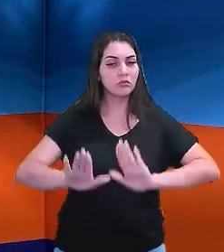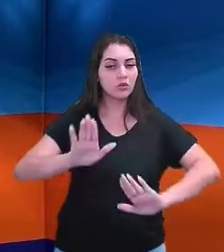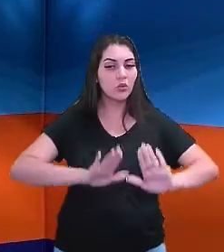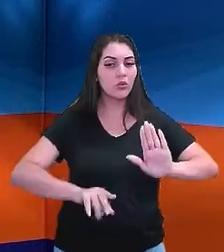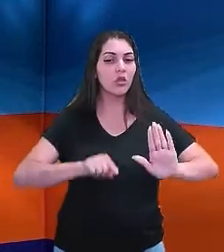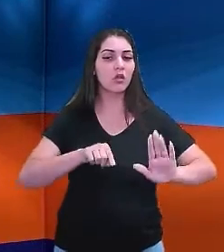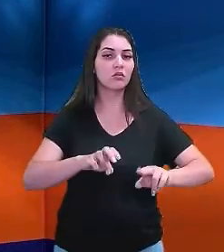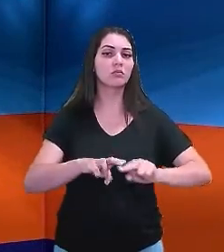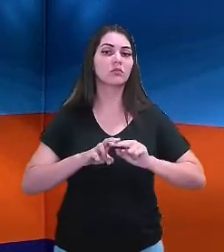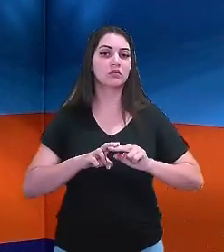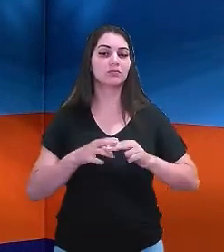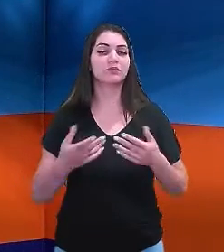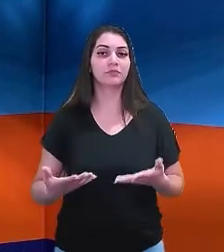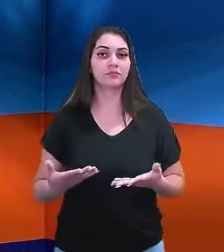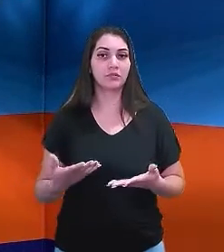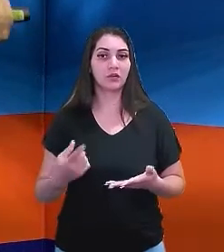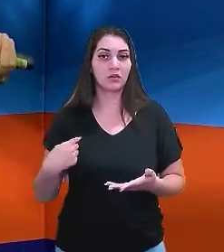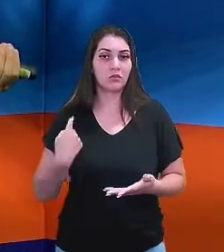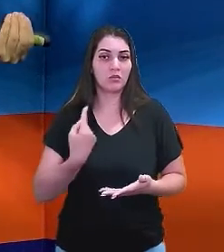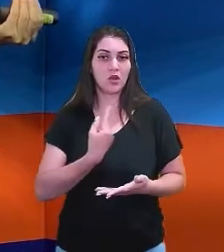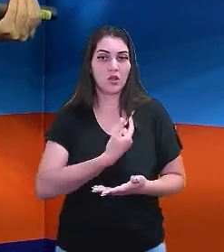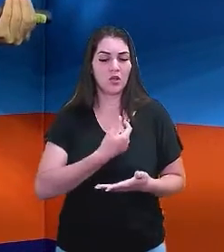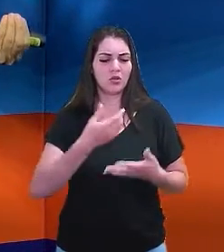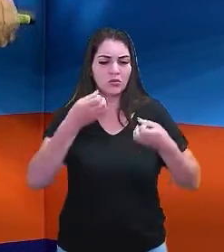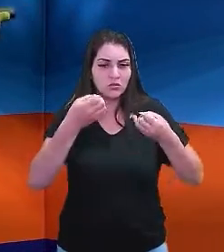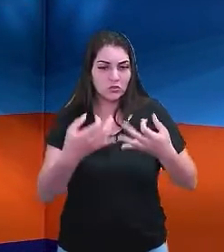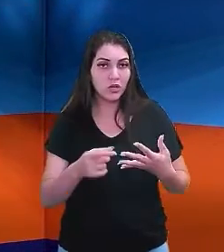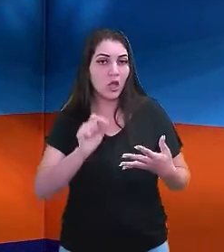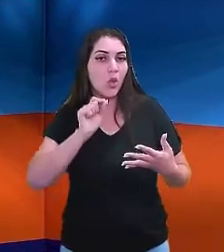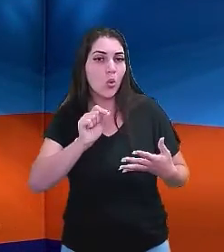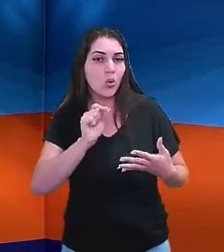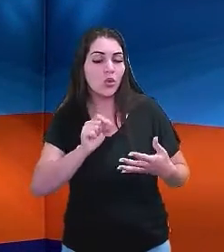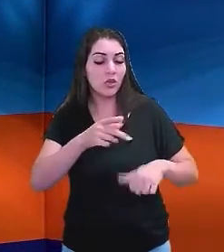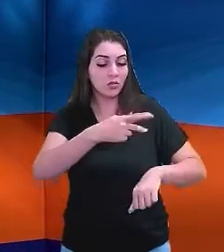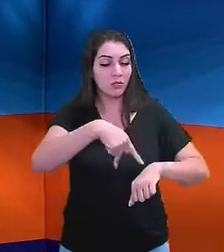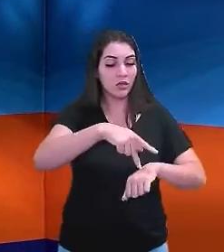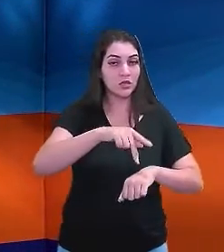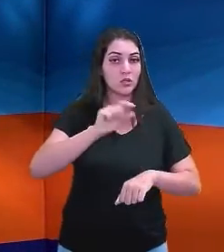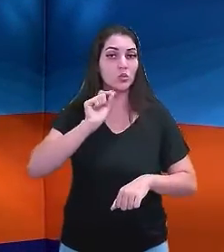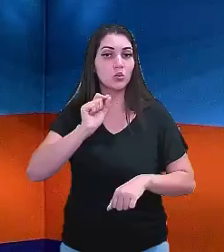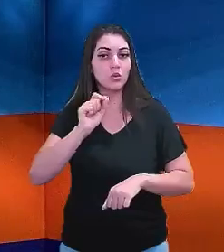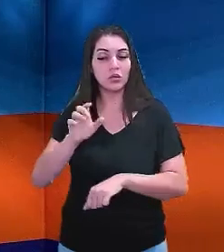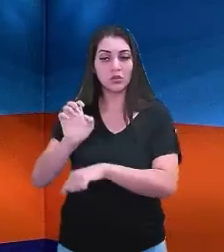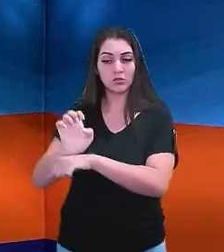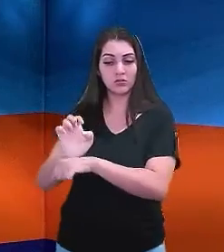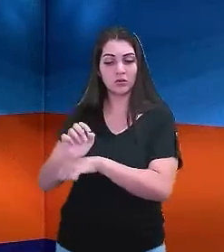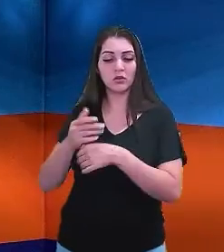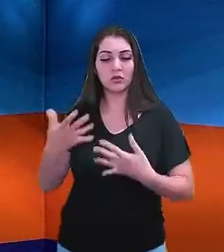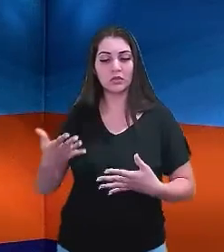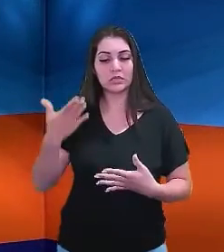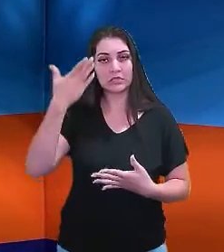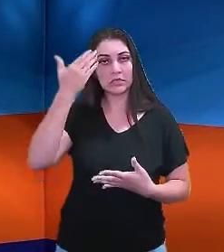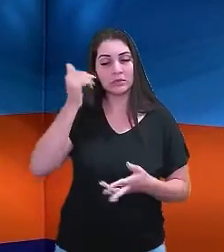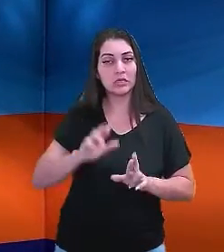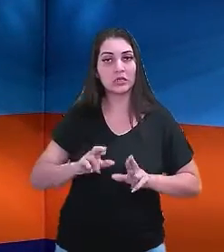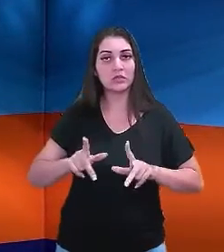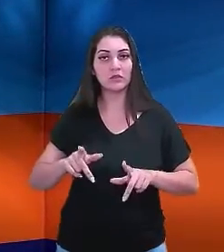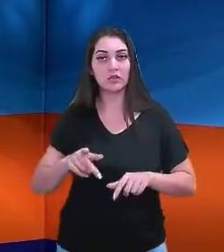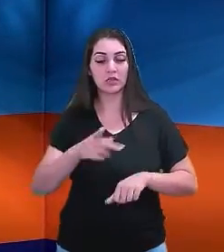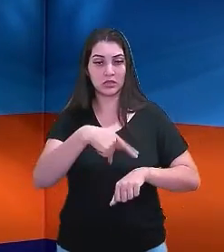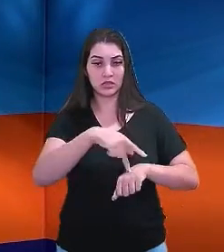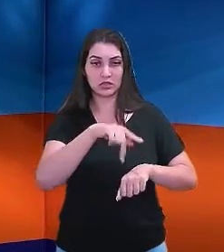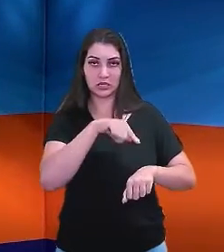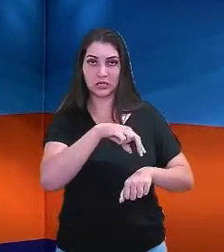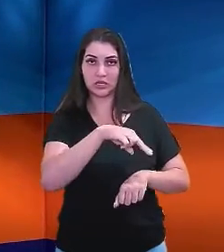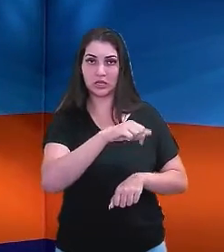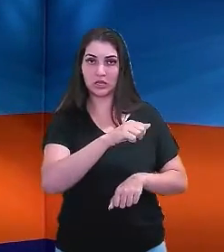por ele. Então, para a gente definir o que é nação e o que é Estado, a gente tem que saber que a diferença é que nação está relacionada a um sentimento